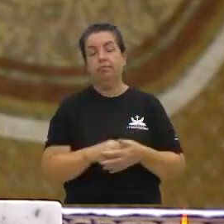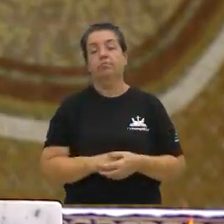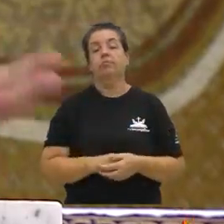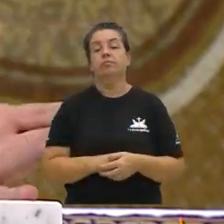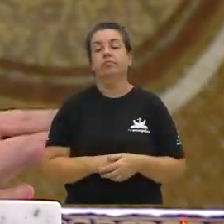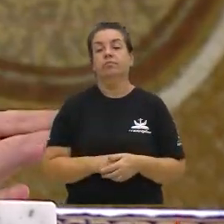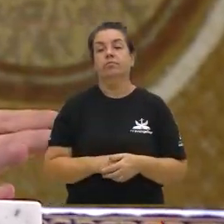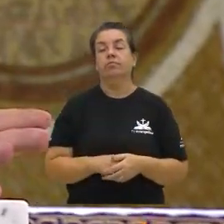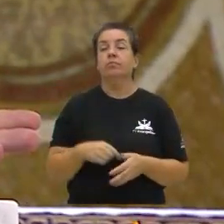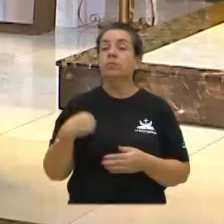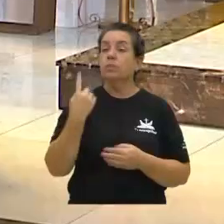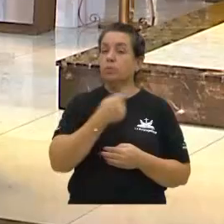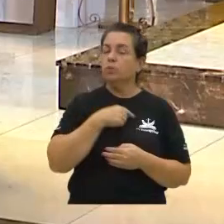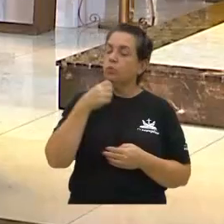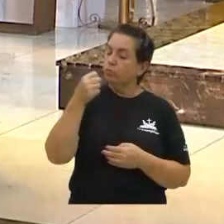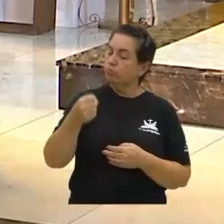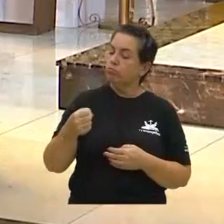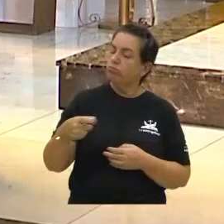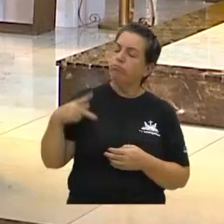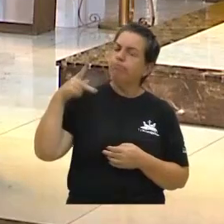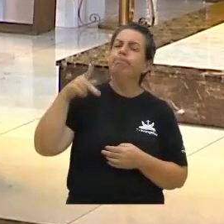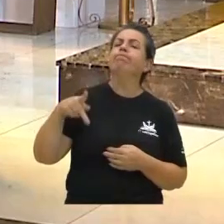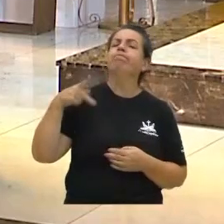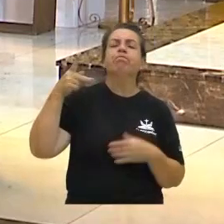Nas nossas pastorais,